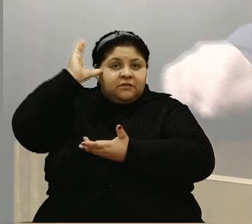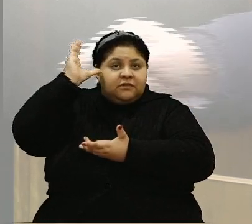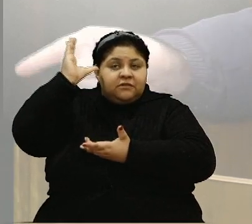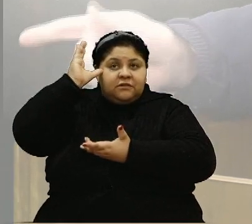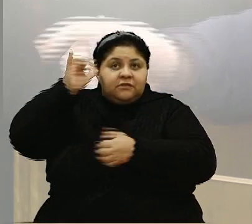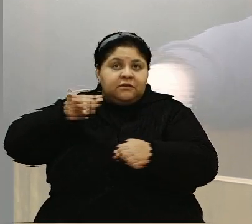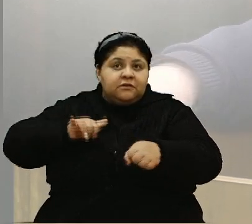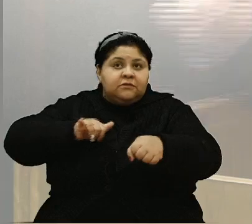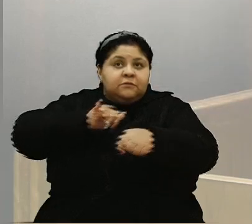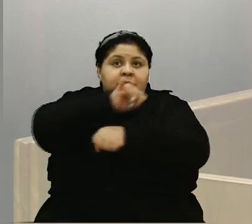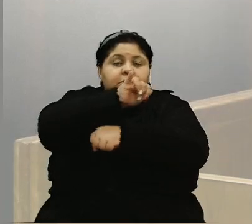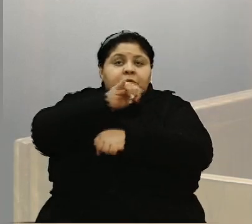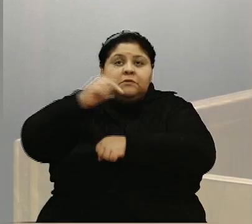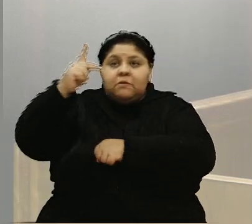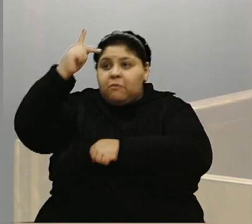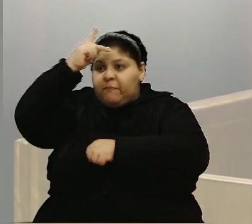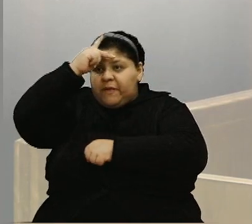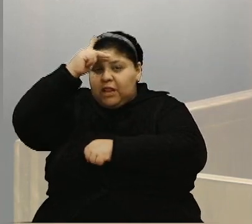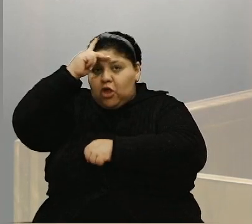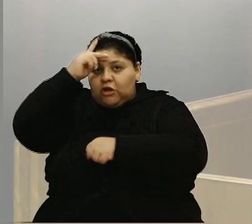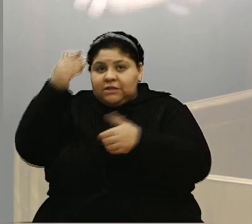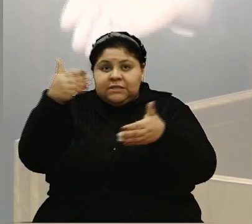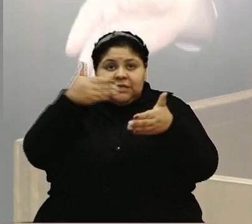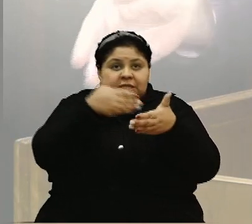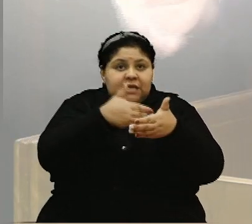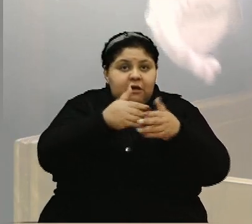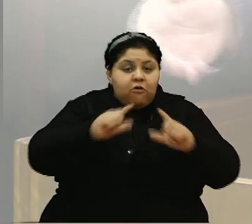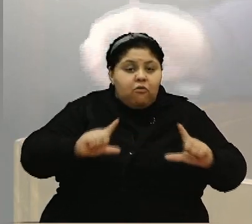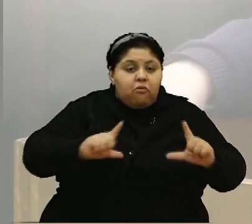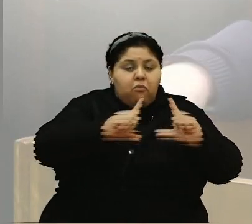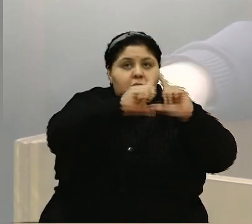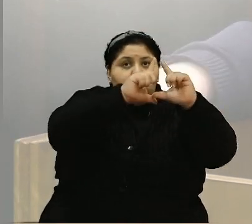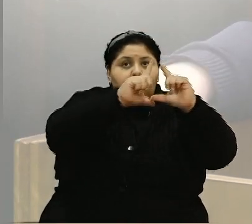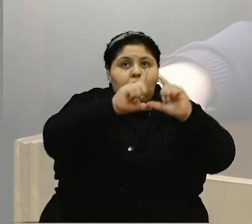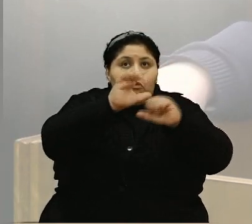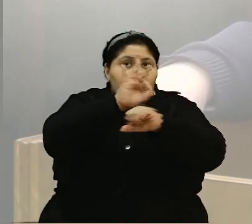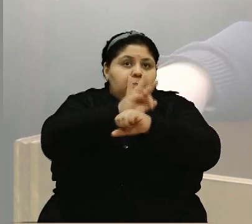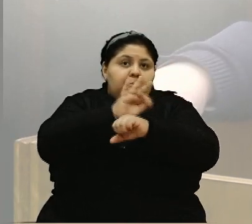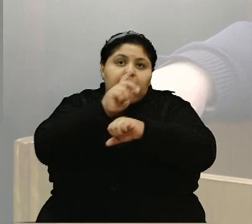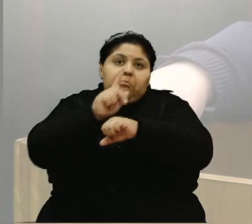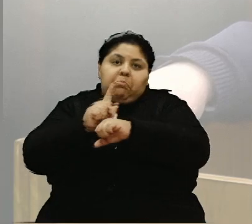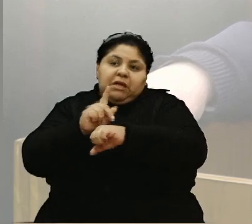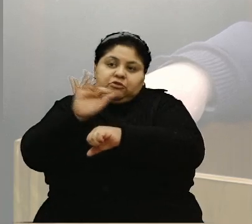voo Pelotas-Florianópolis ou Passo Fundo-Caxias.